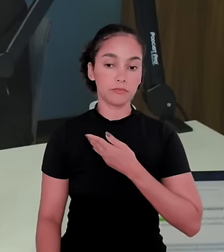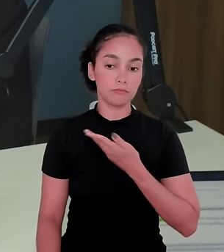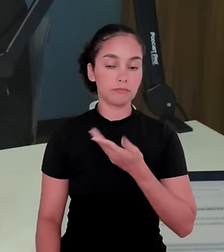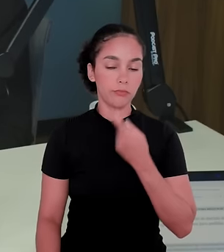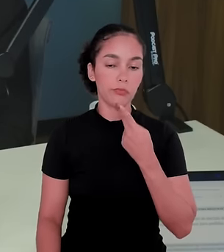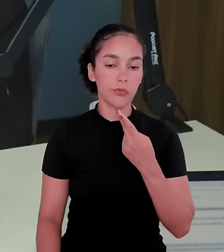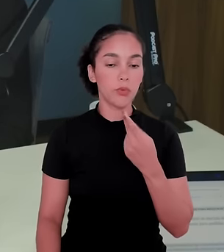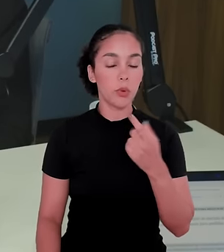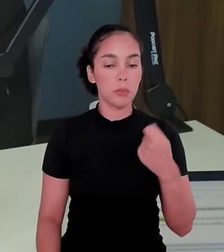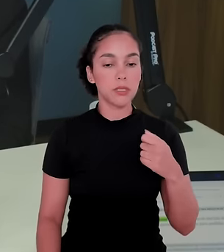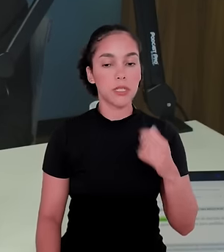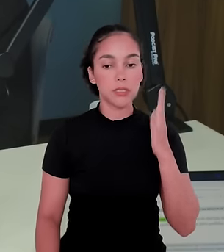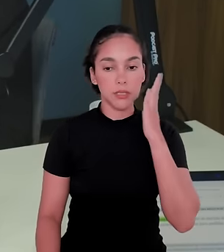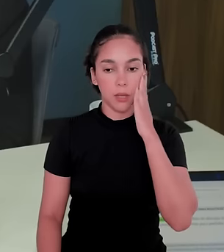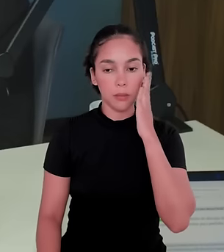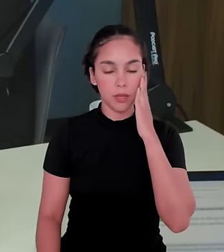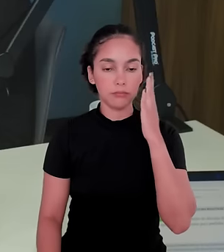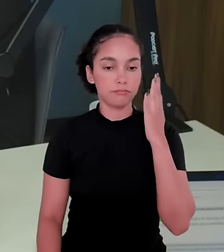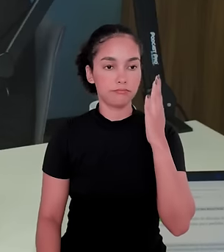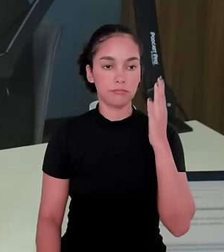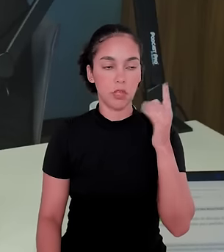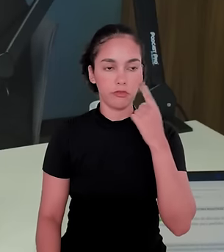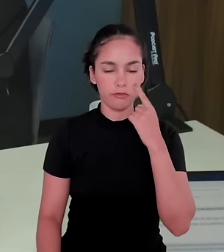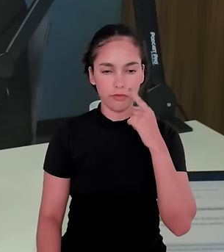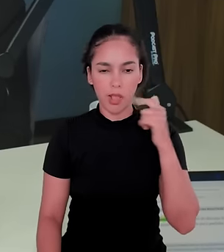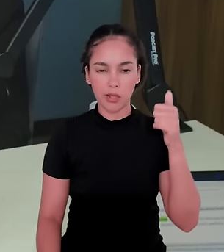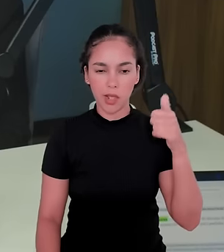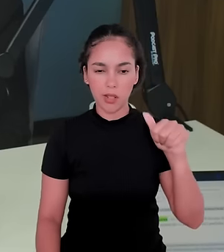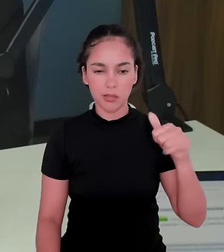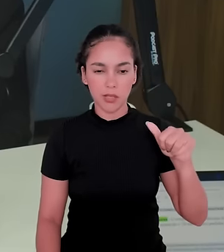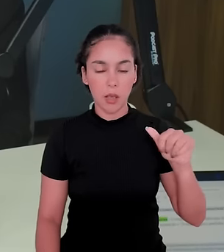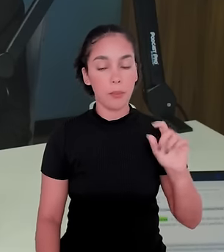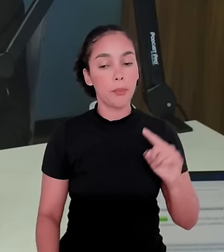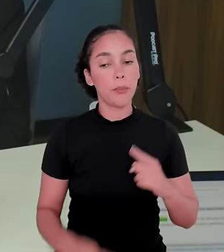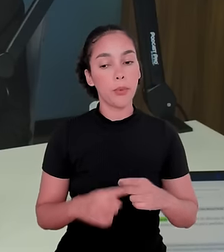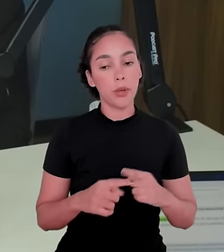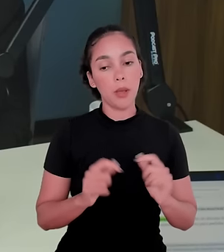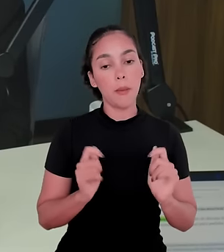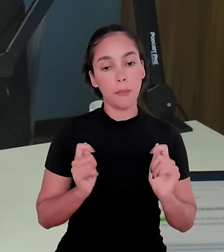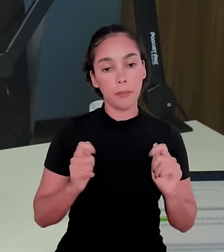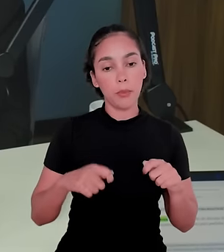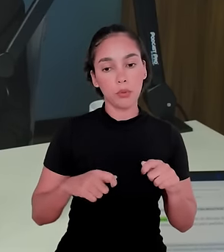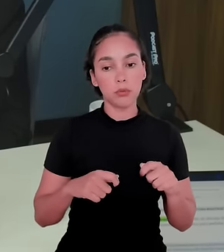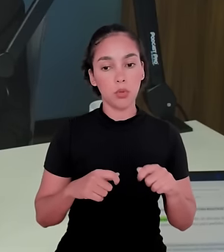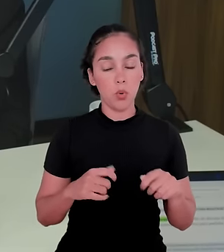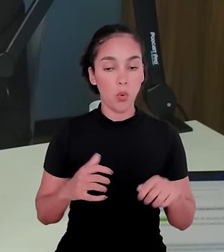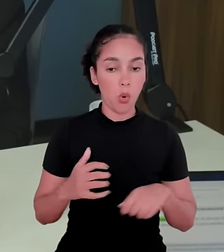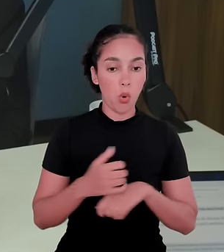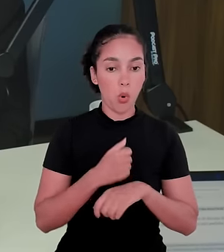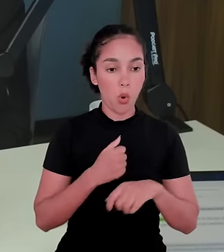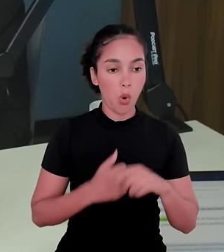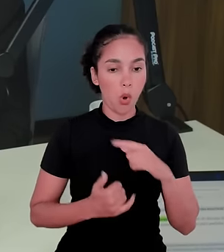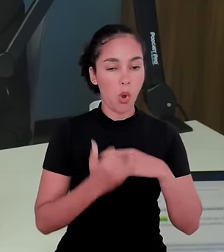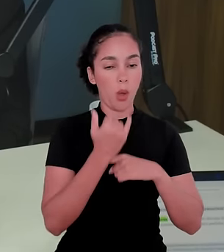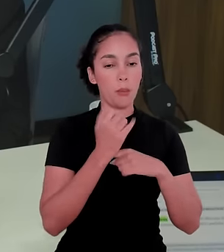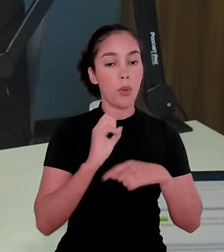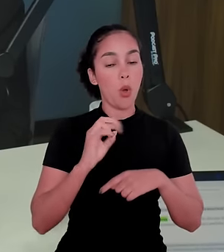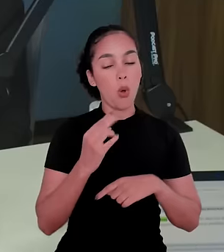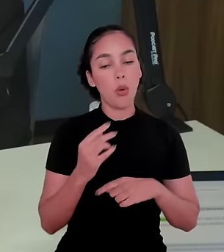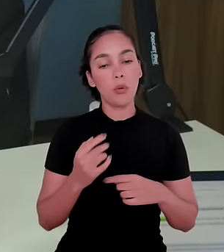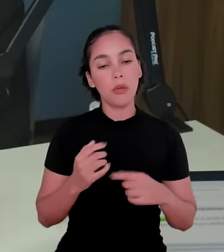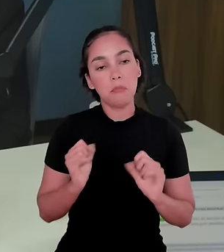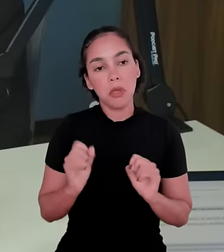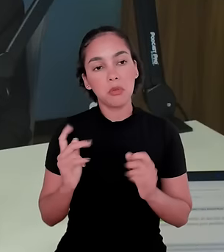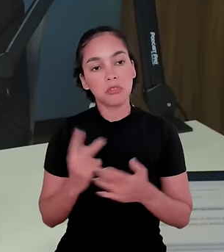gente teria que ter o caso concreto para analisar né porque pode ser um golpe como também pode ser uma empresa entrando em contato falando se quer o